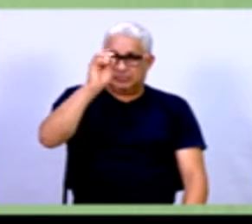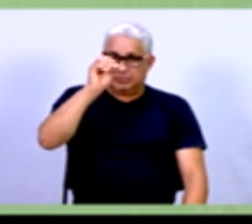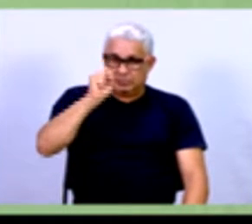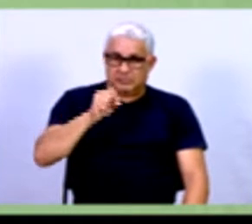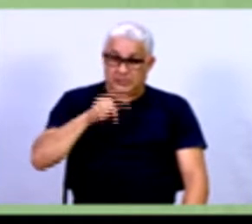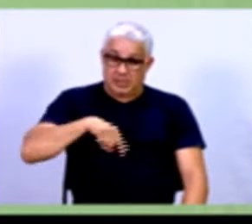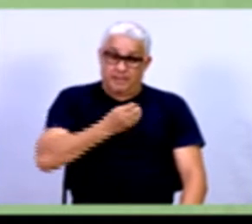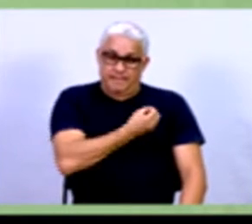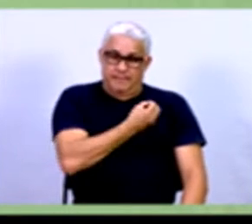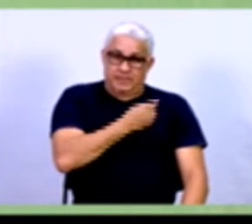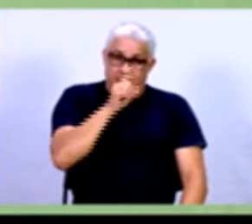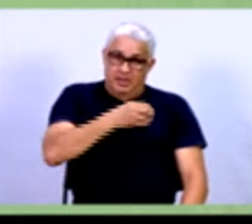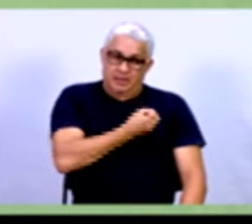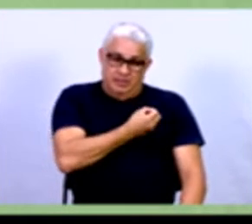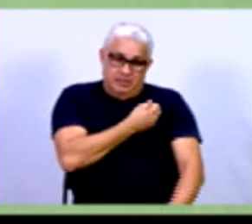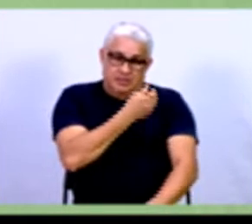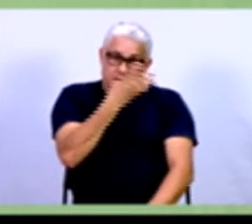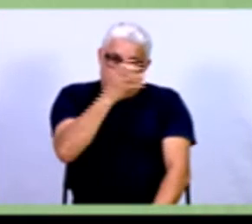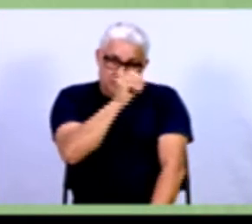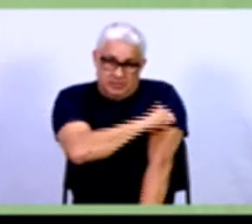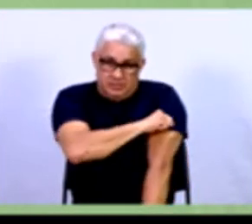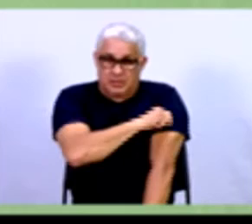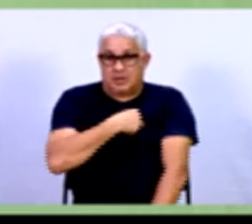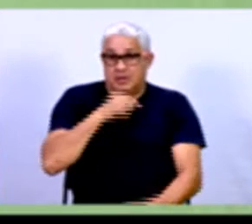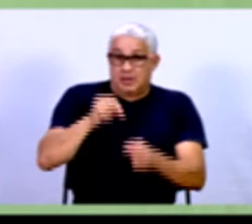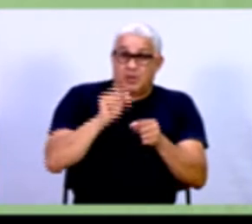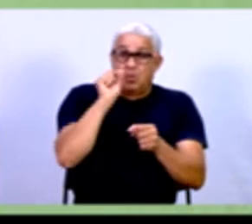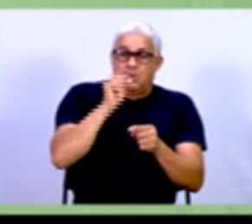40 alunos. E o que eu fiz aqui? Eu